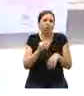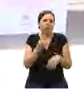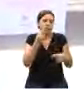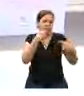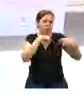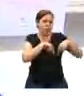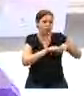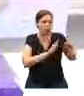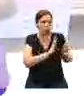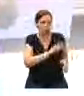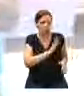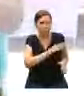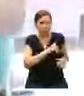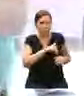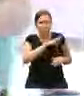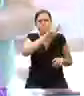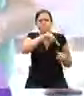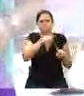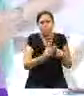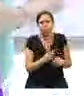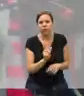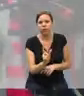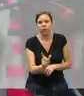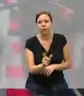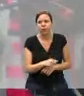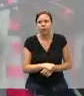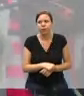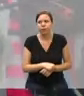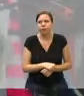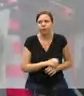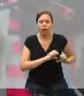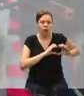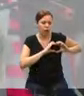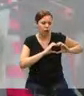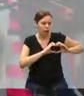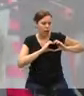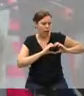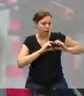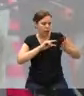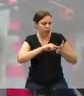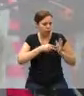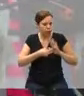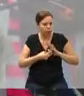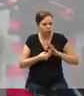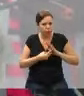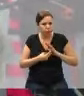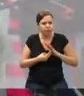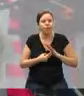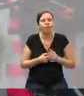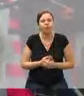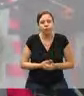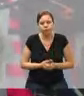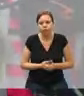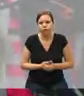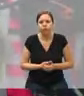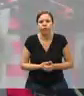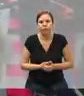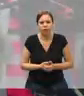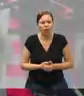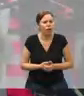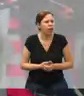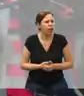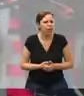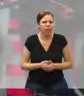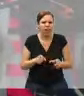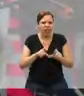coração é muito mais que uma palavra. É amor. Eu acho que é um amor assim incondicional,